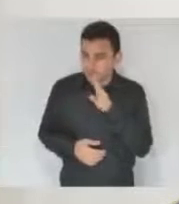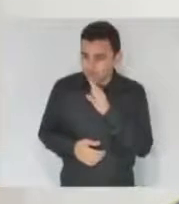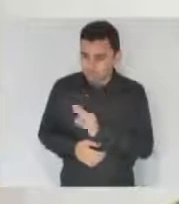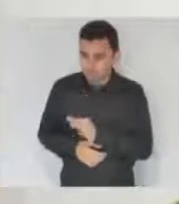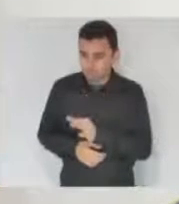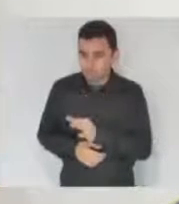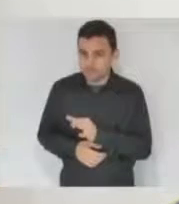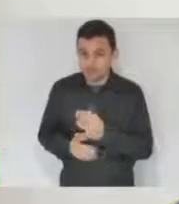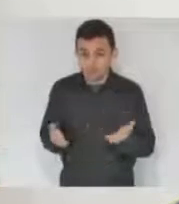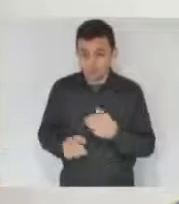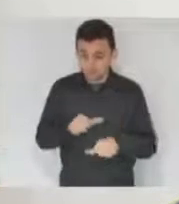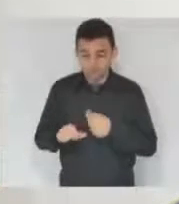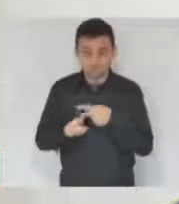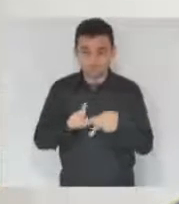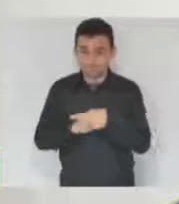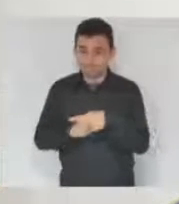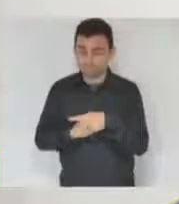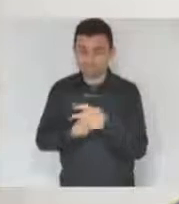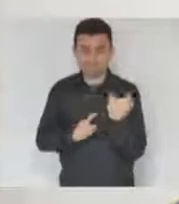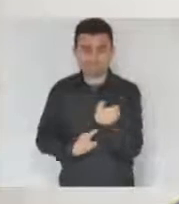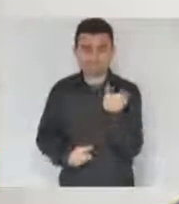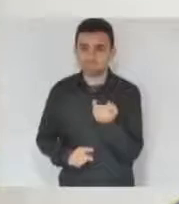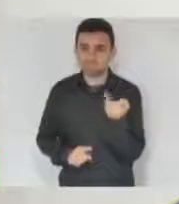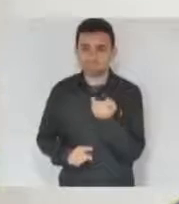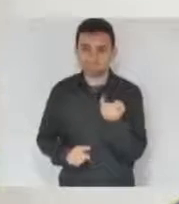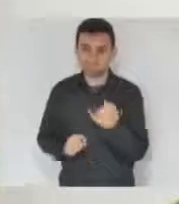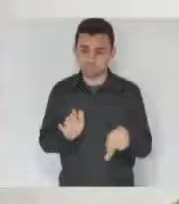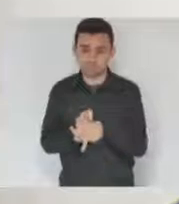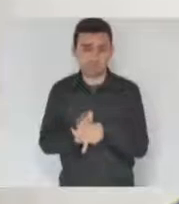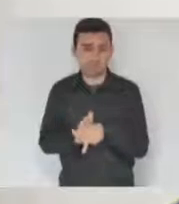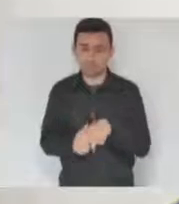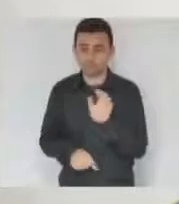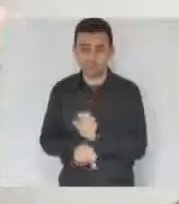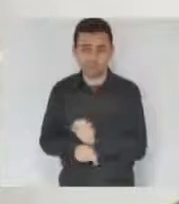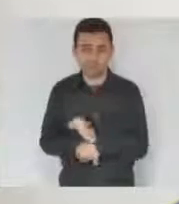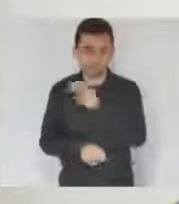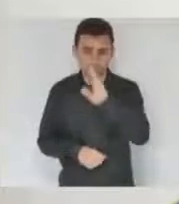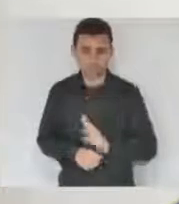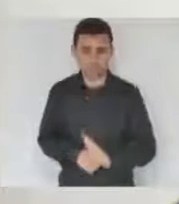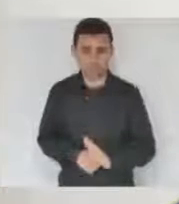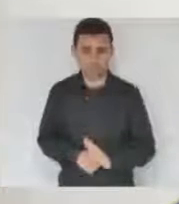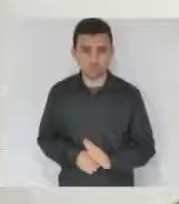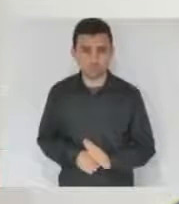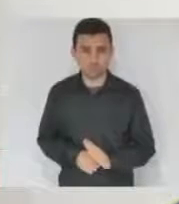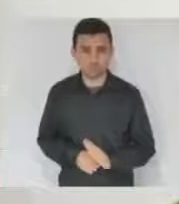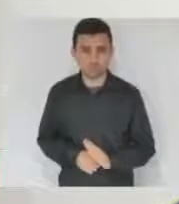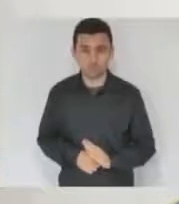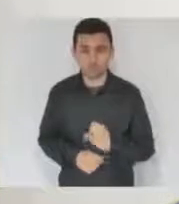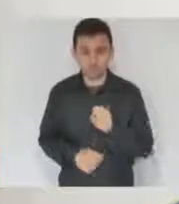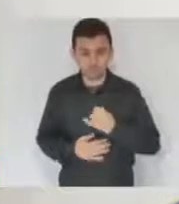ela é crucial para a reforma do Estado brasileiro. Se nós estamos vivendo mais, temos que trabalhar